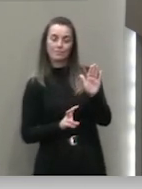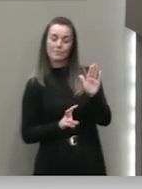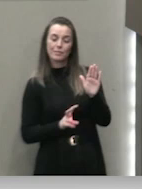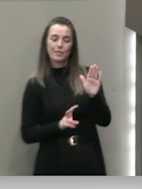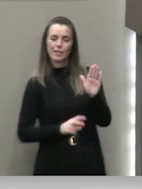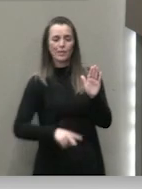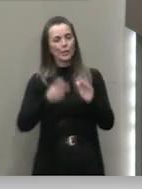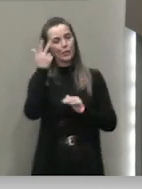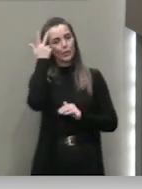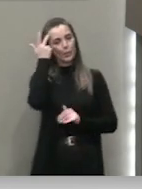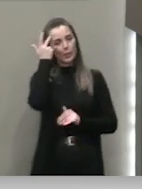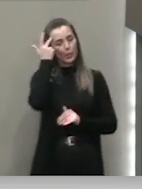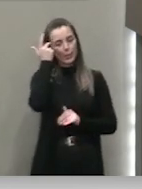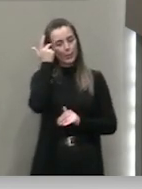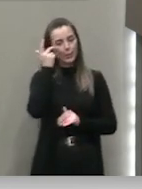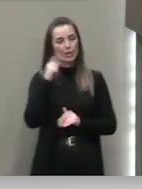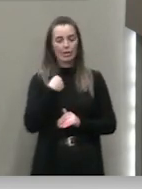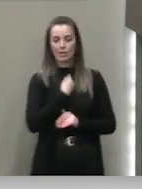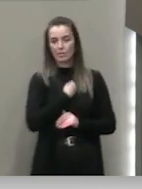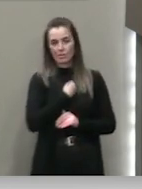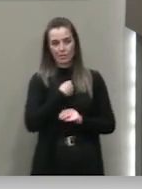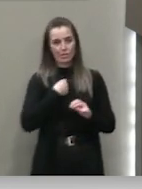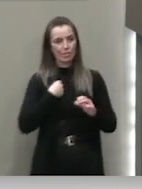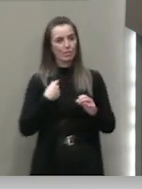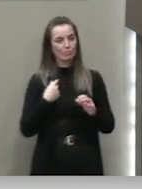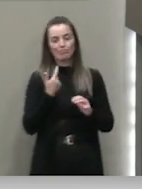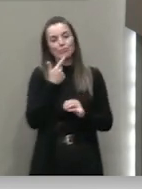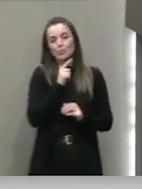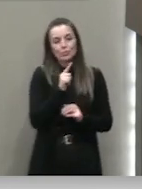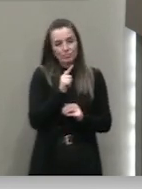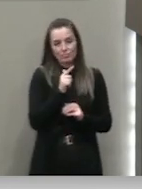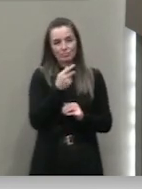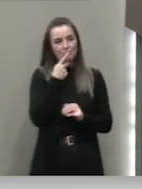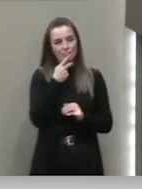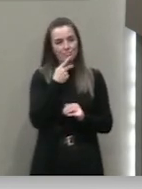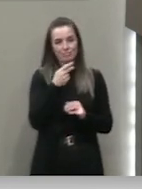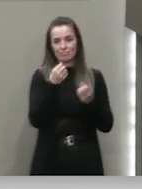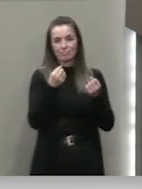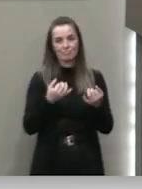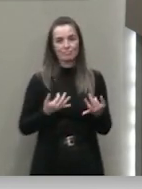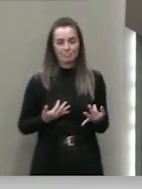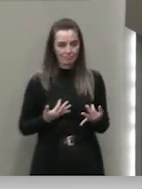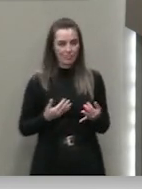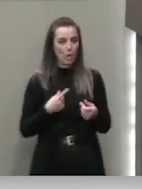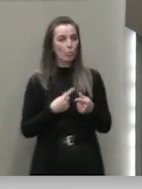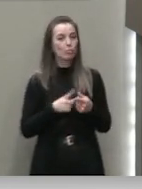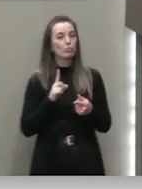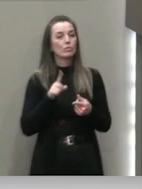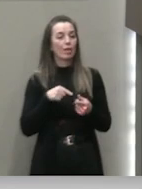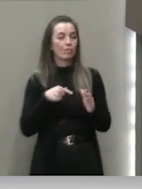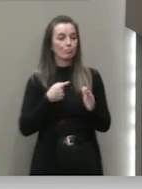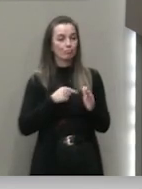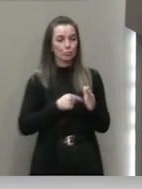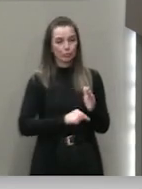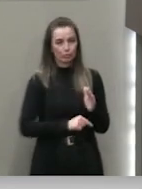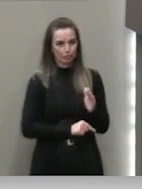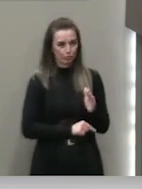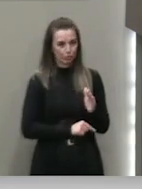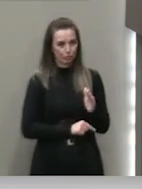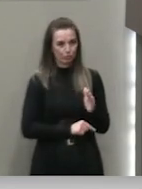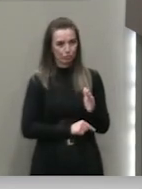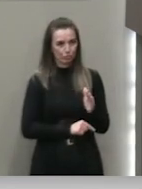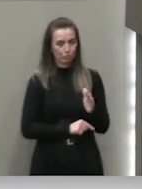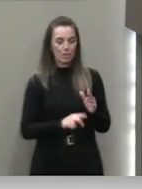dia, aqui na sessão da Câmara de Vereadores, a gente não consegue abordar com tamanha profundidade que